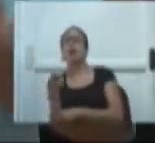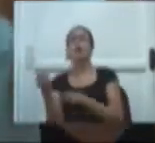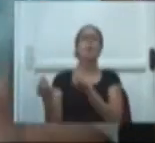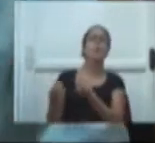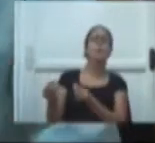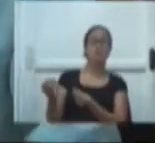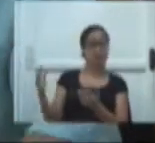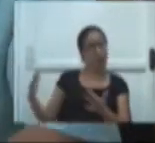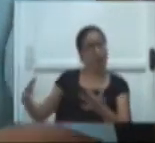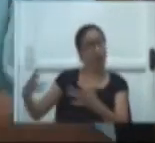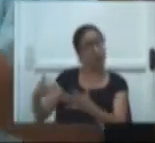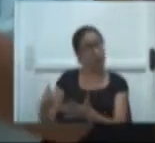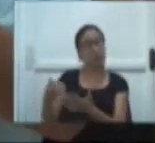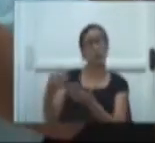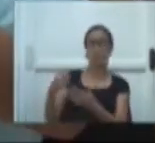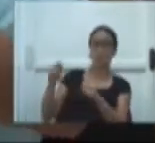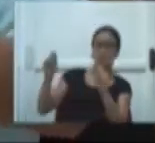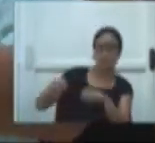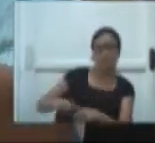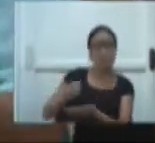que, que a gente pode fazer